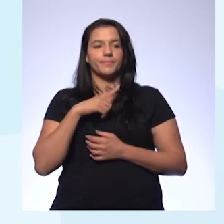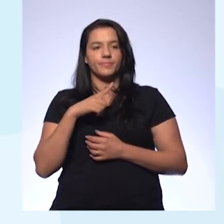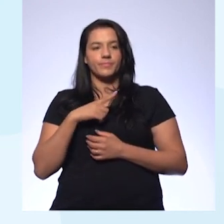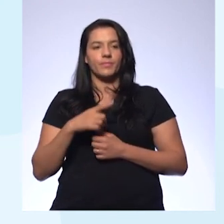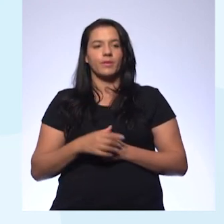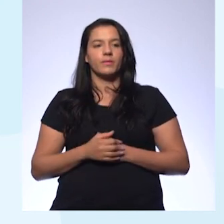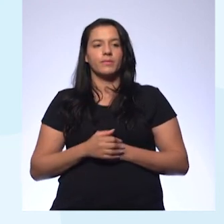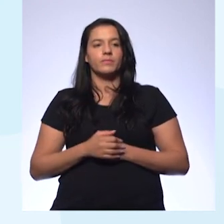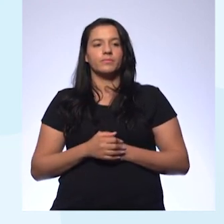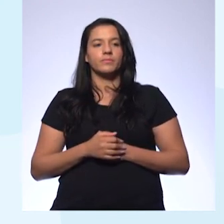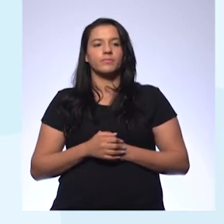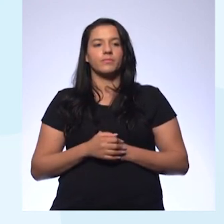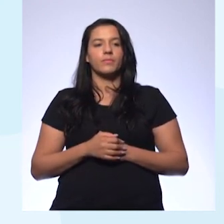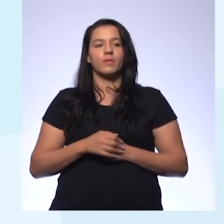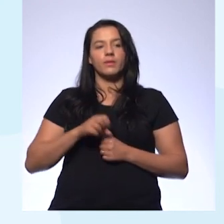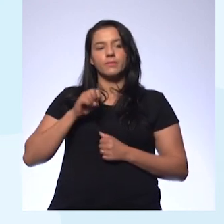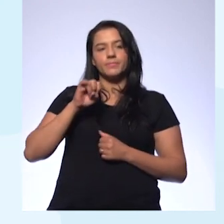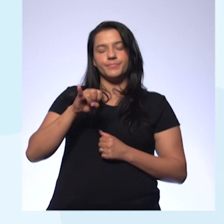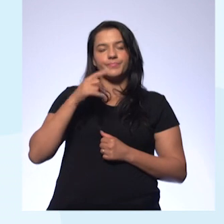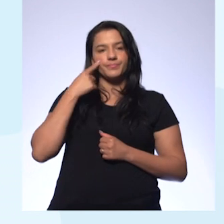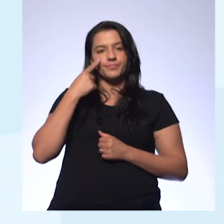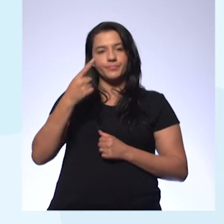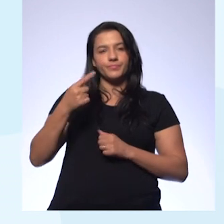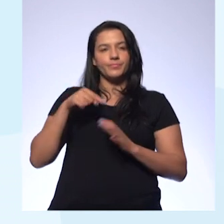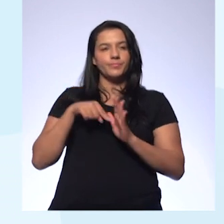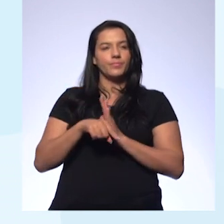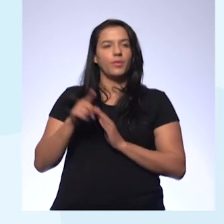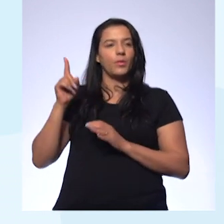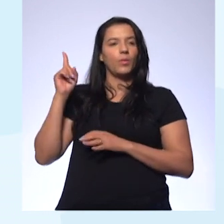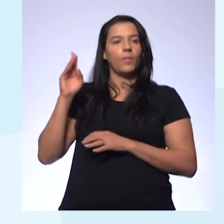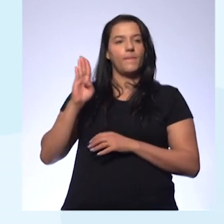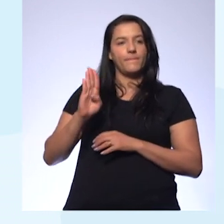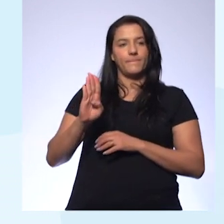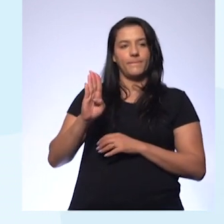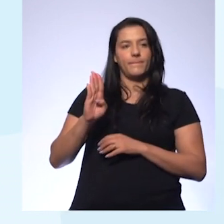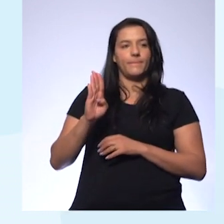octano. Se eu olhar o item B, eu tenho